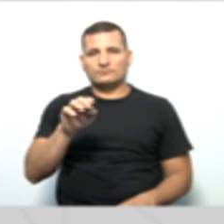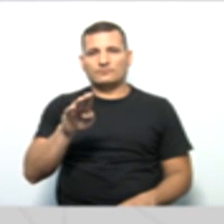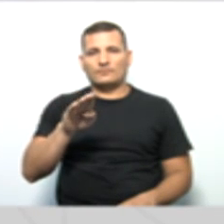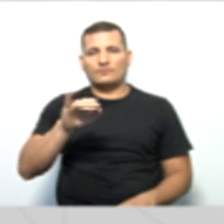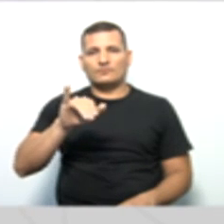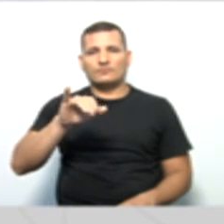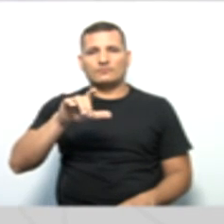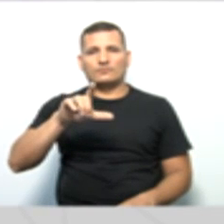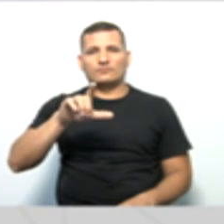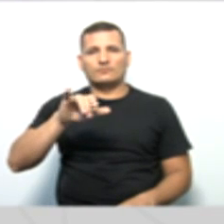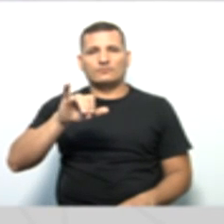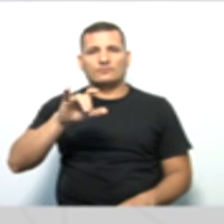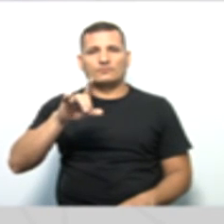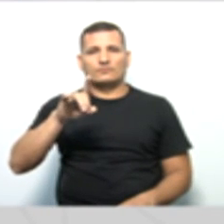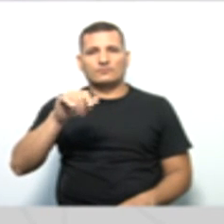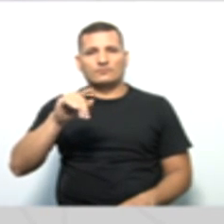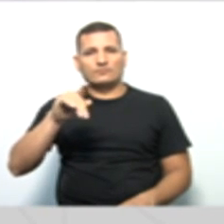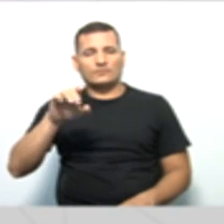usabilidade, olha só.